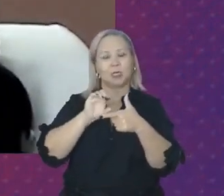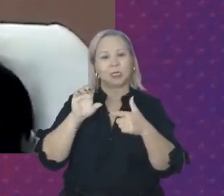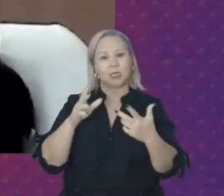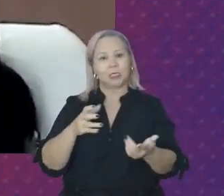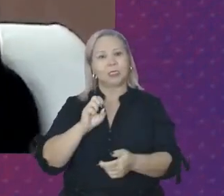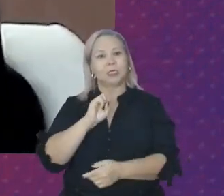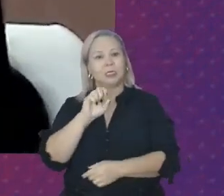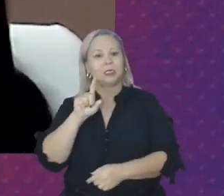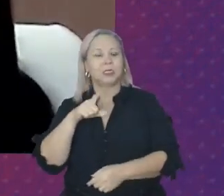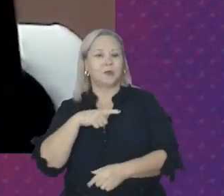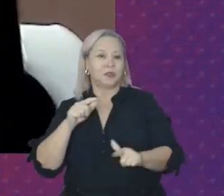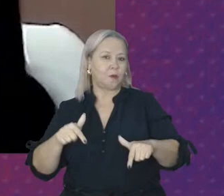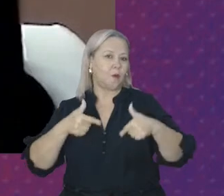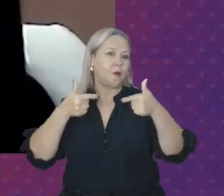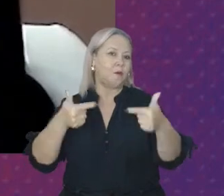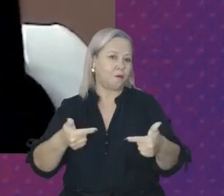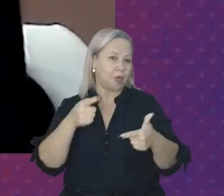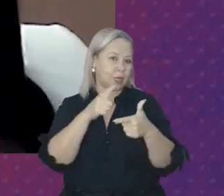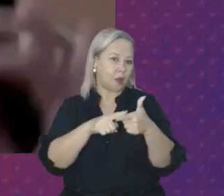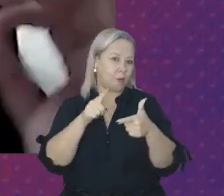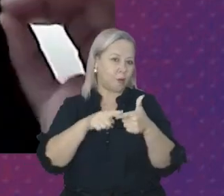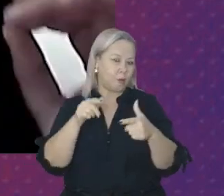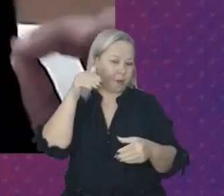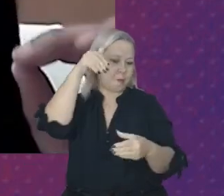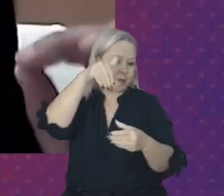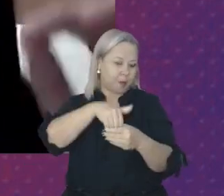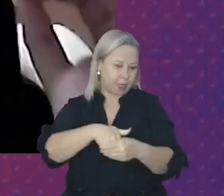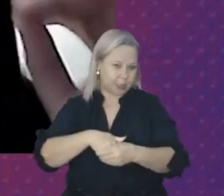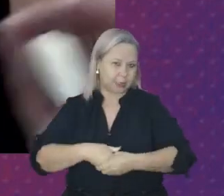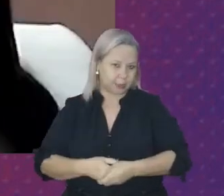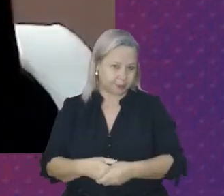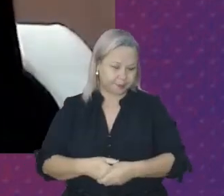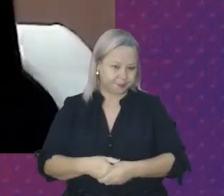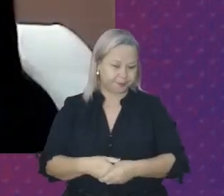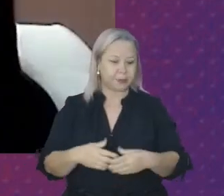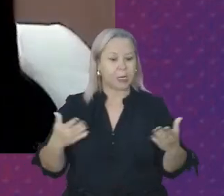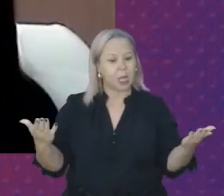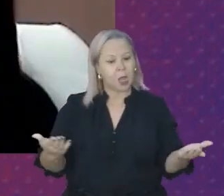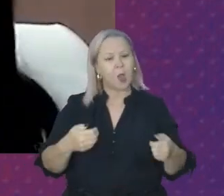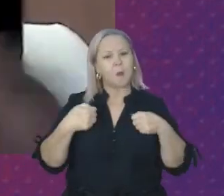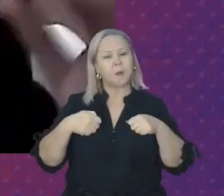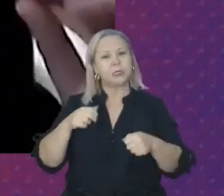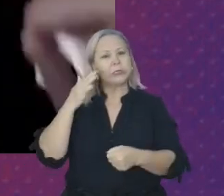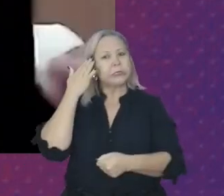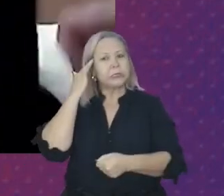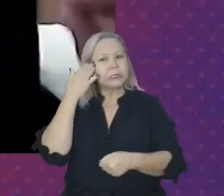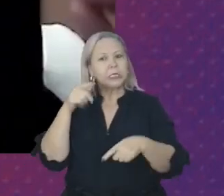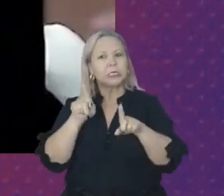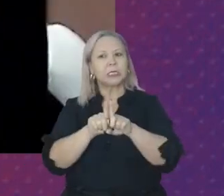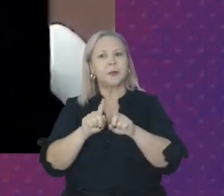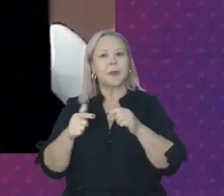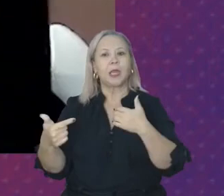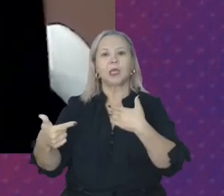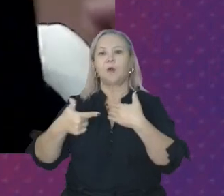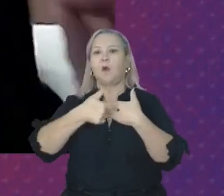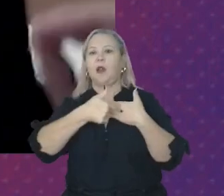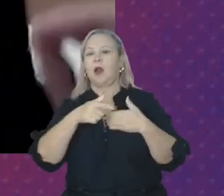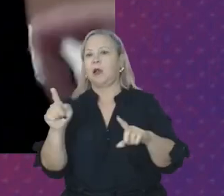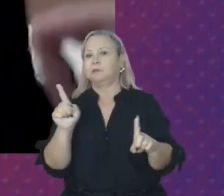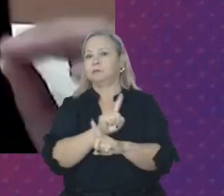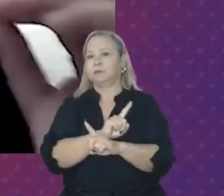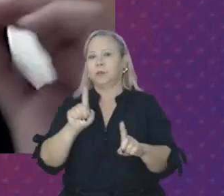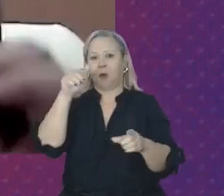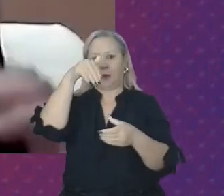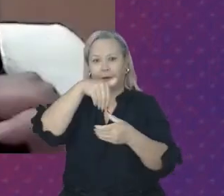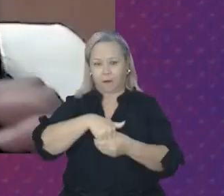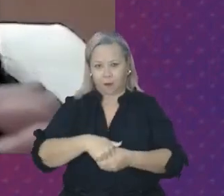você venha a enfrentar isso na sua eleição. Agora, você precisa compreender também que like não é voto. Só